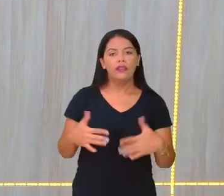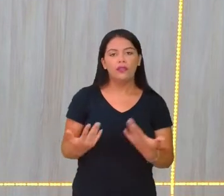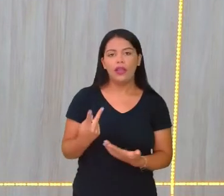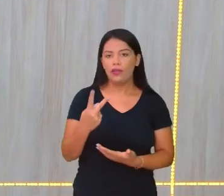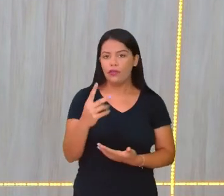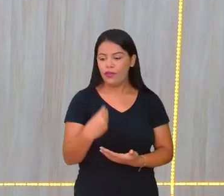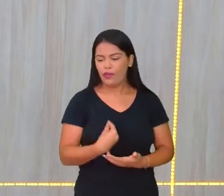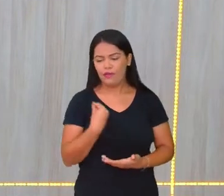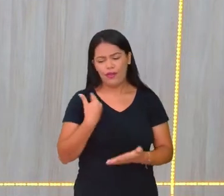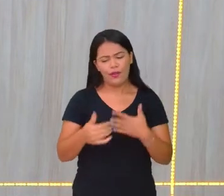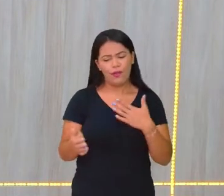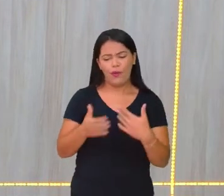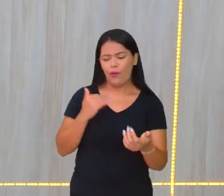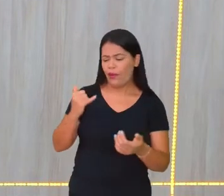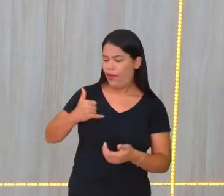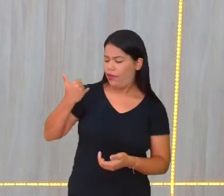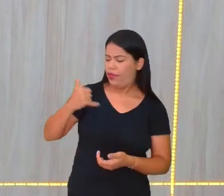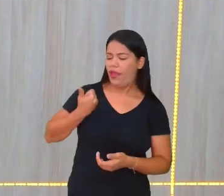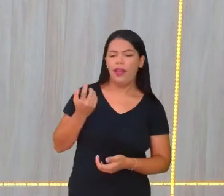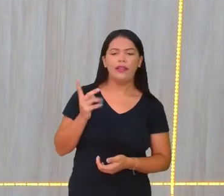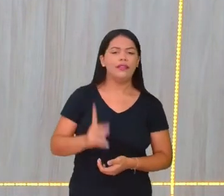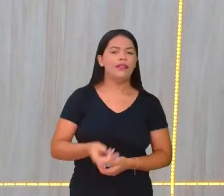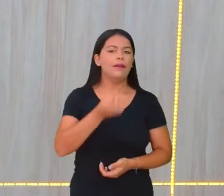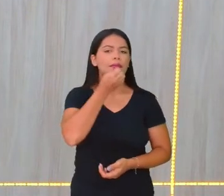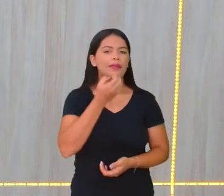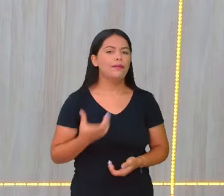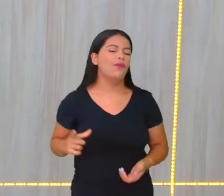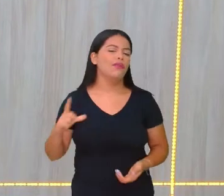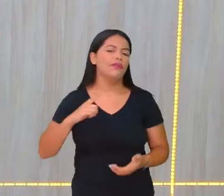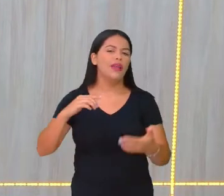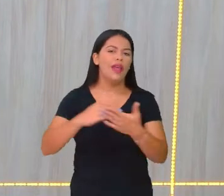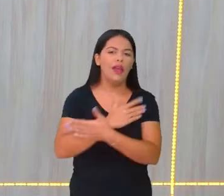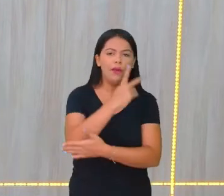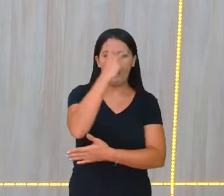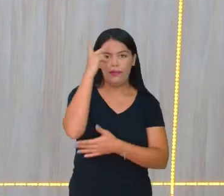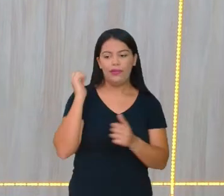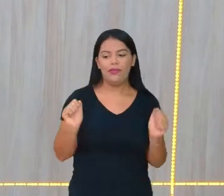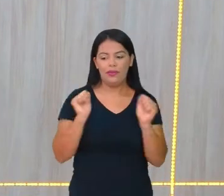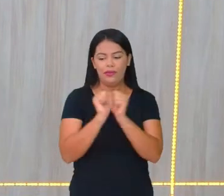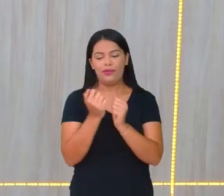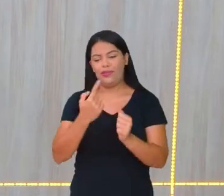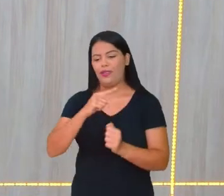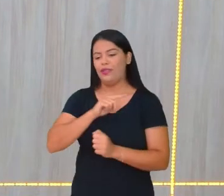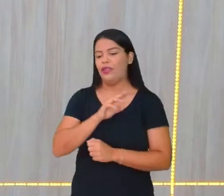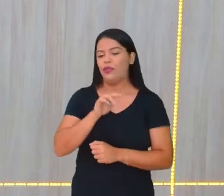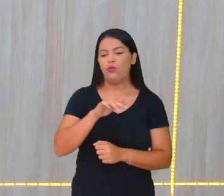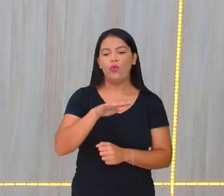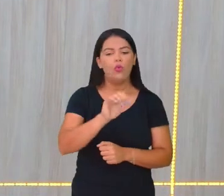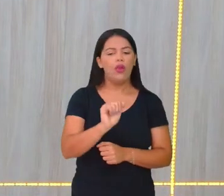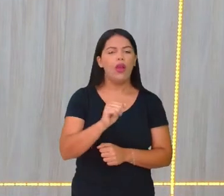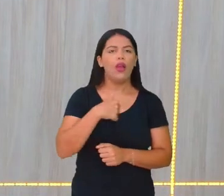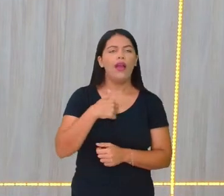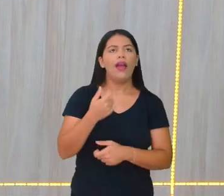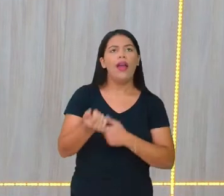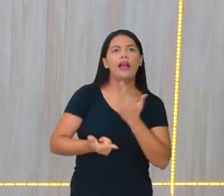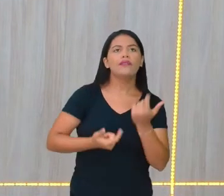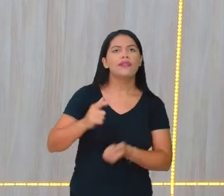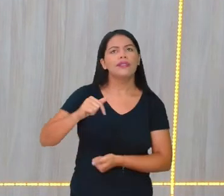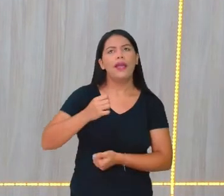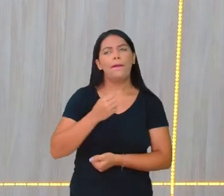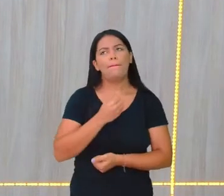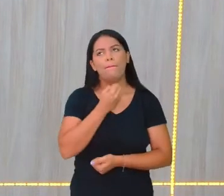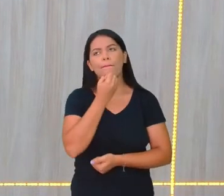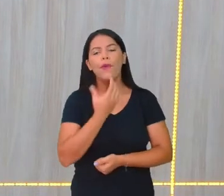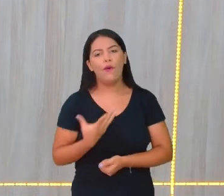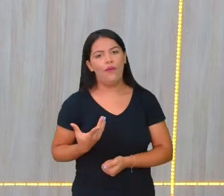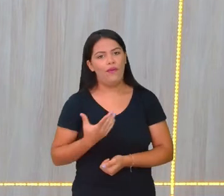for a idade, é sempre bom ter alguém conosco, não é? Nunca é legal, às vezes é bom estar só, não